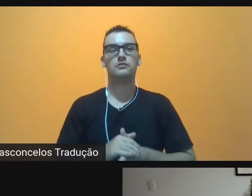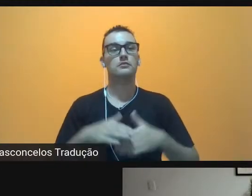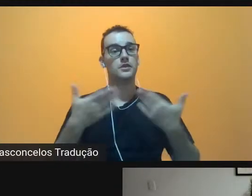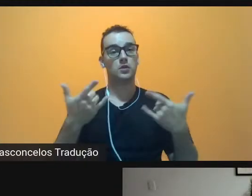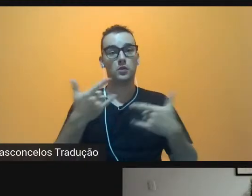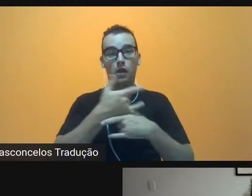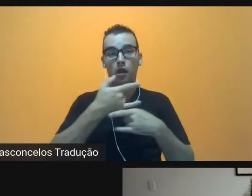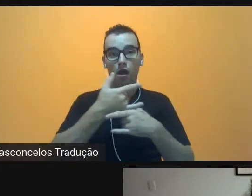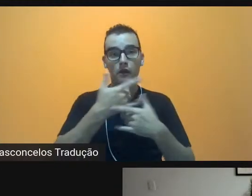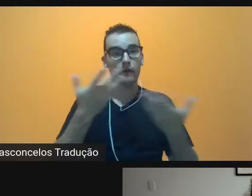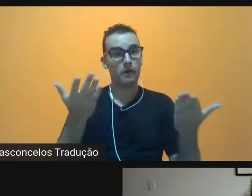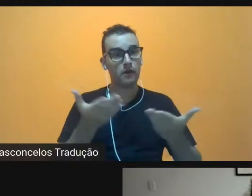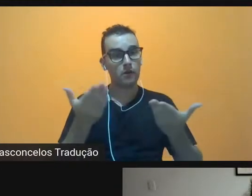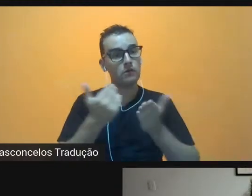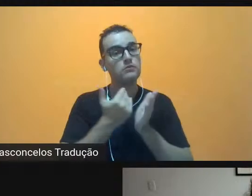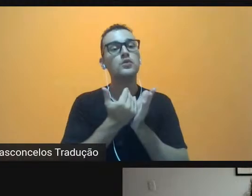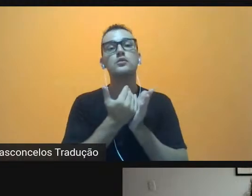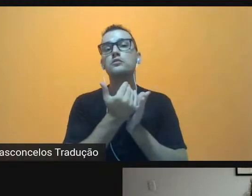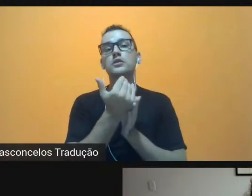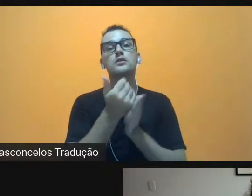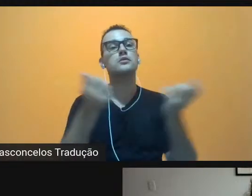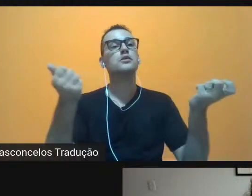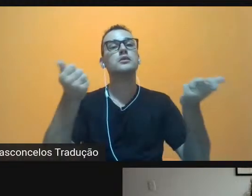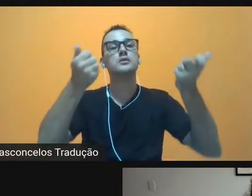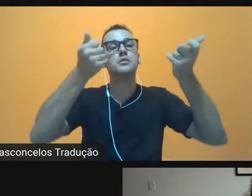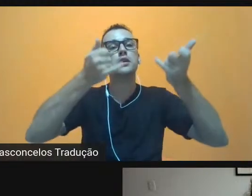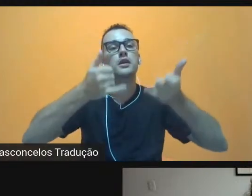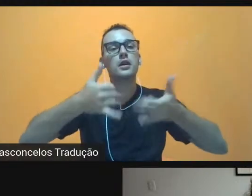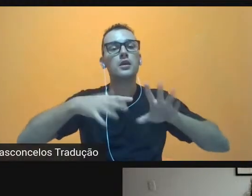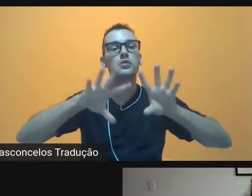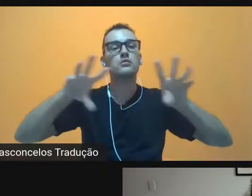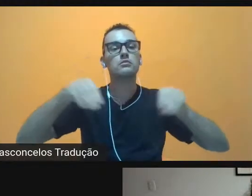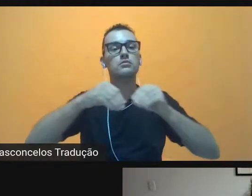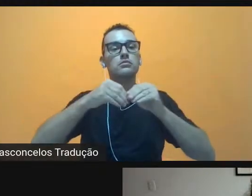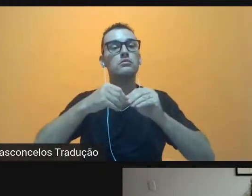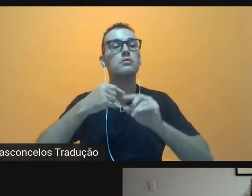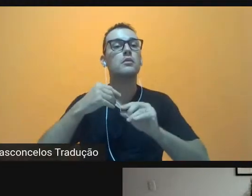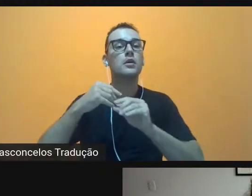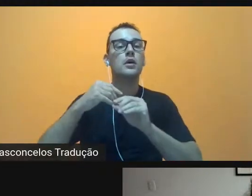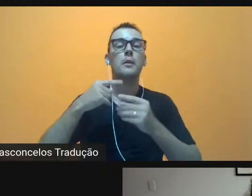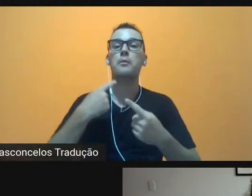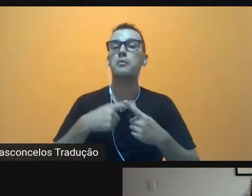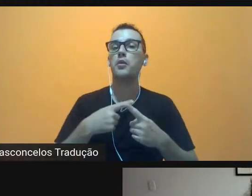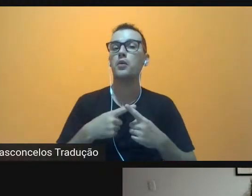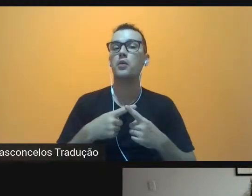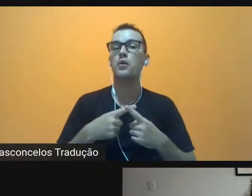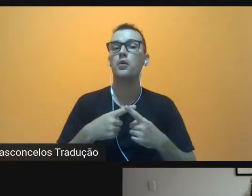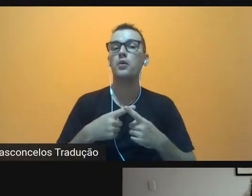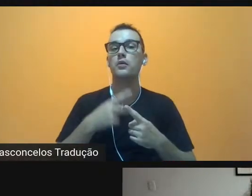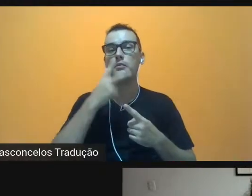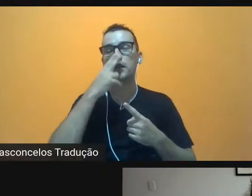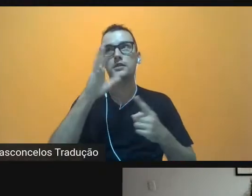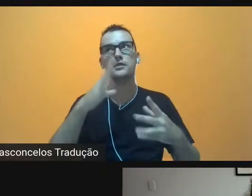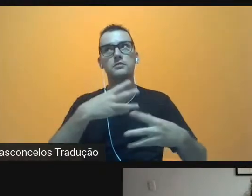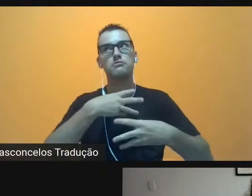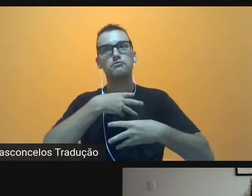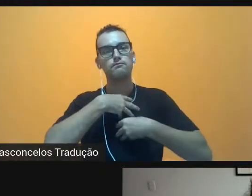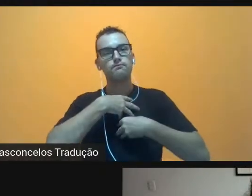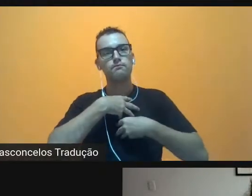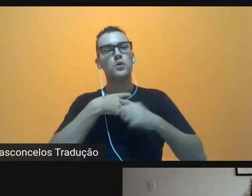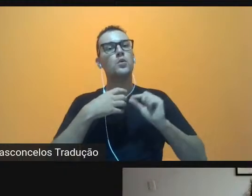live trazendo um pouco sobre esse contexto, o quanto que, na verdade, é até incipiente